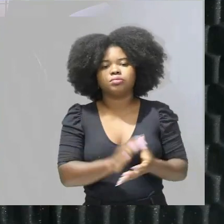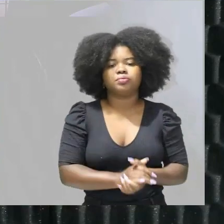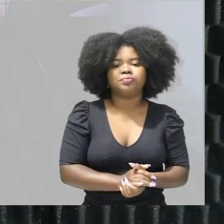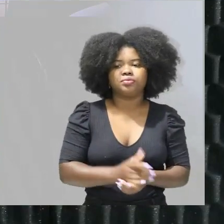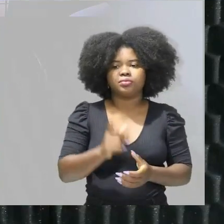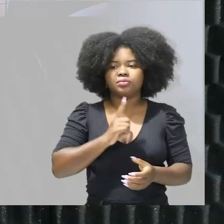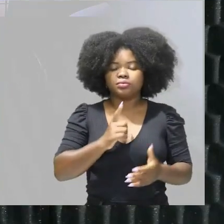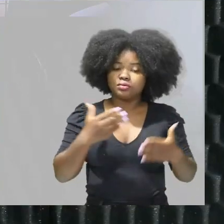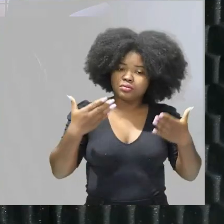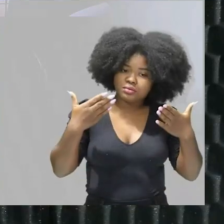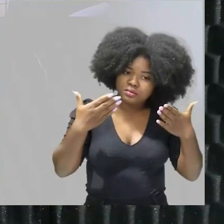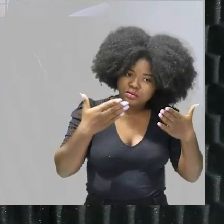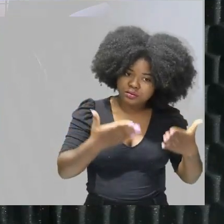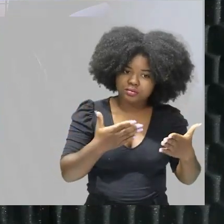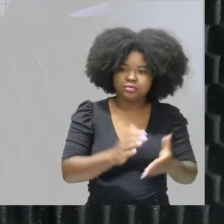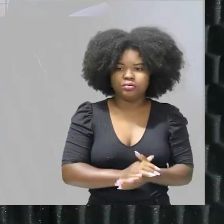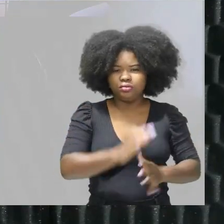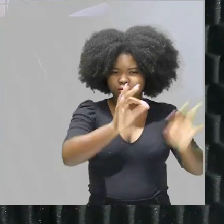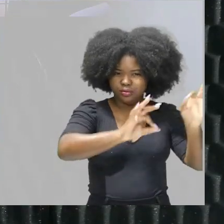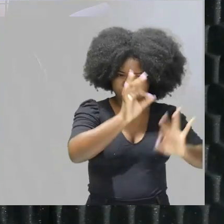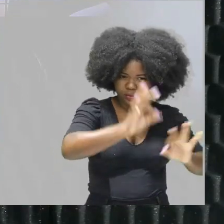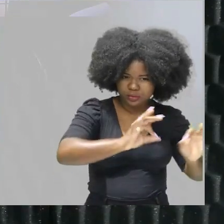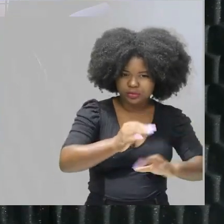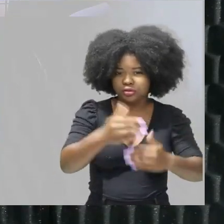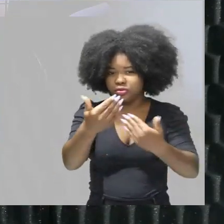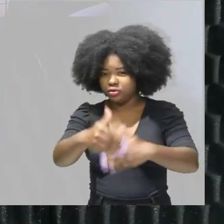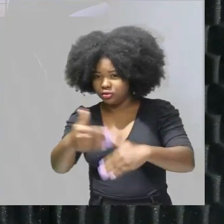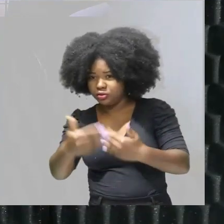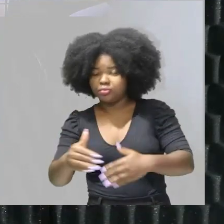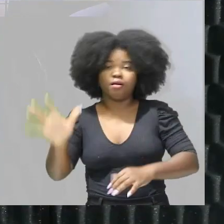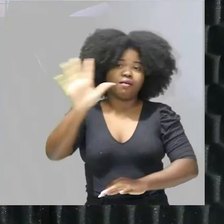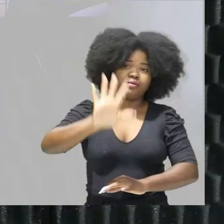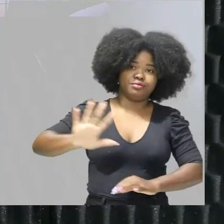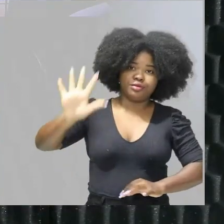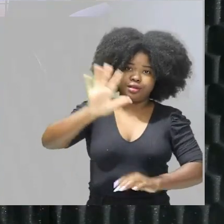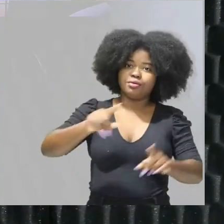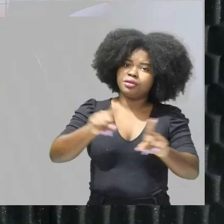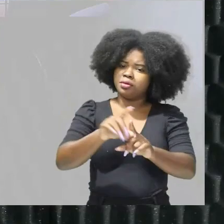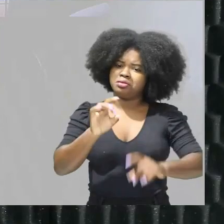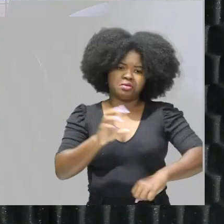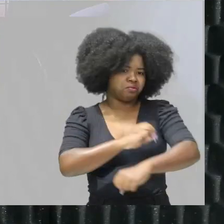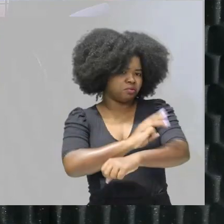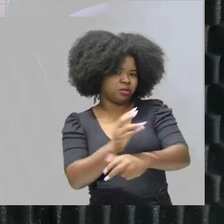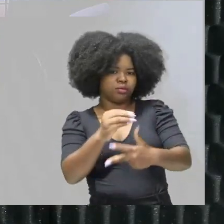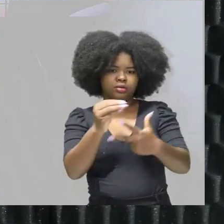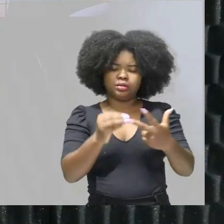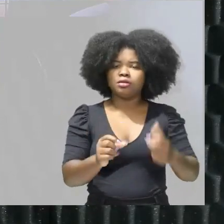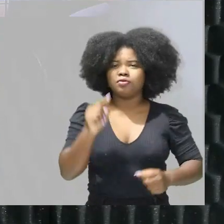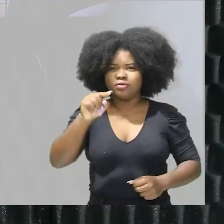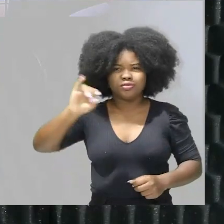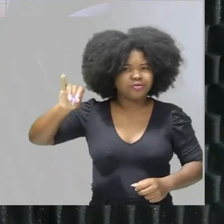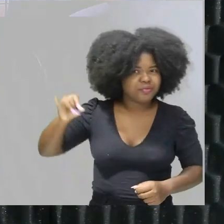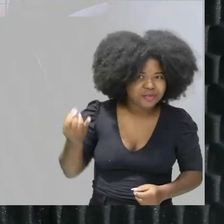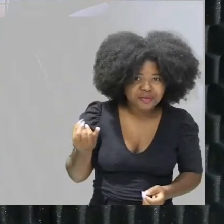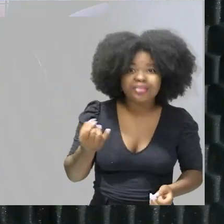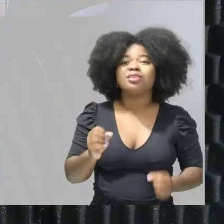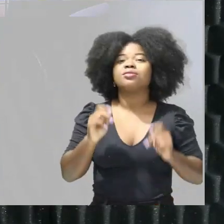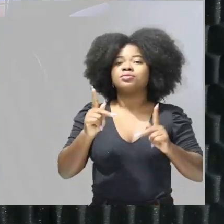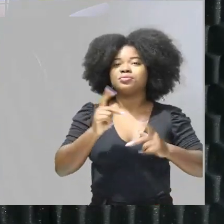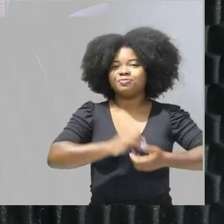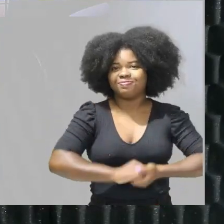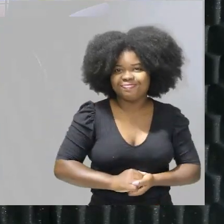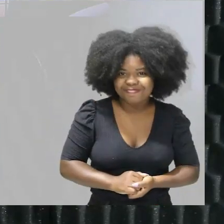intenções nas elaborações né de provas no geral então vocês vão aqui aproveitar bastante trazendo para